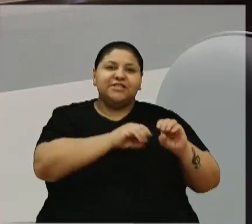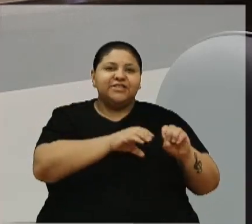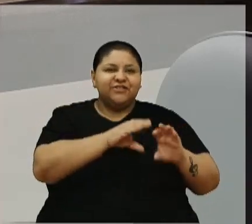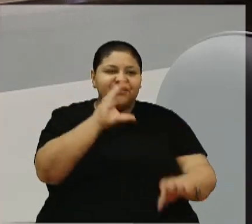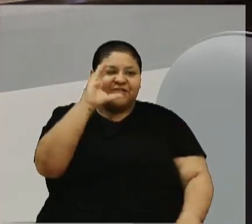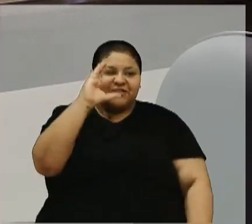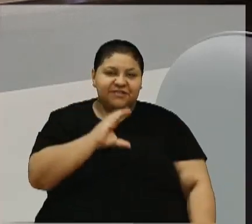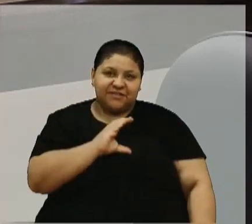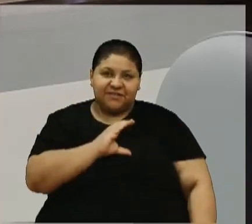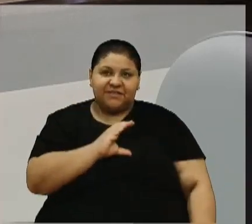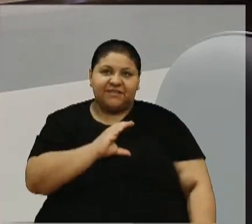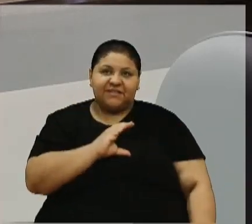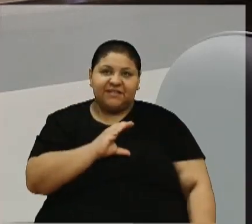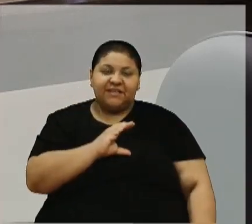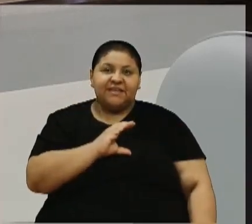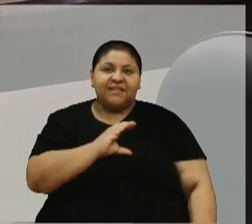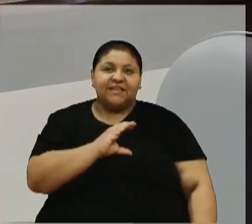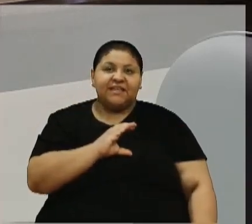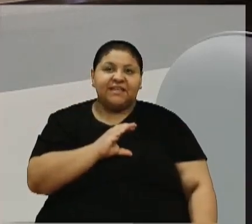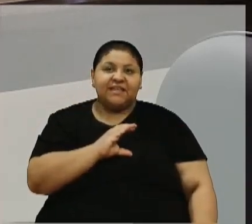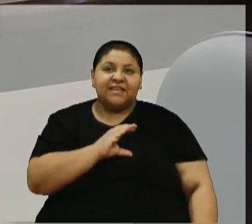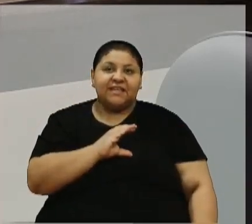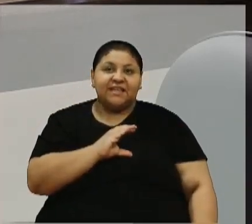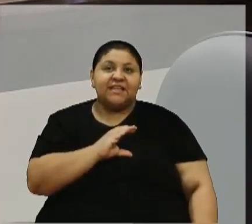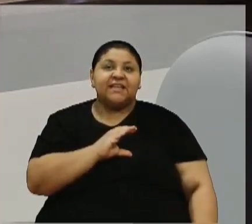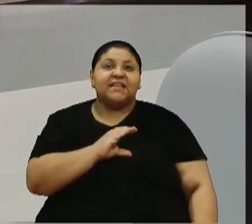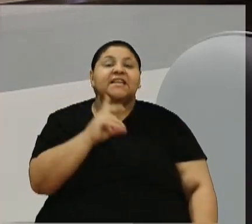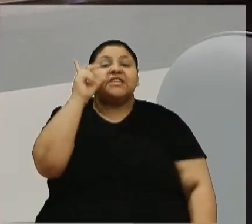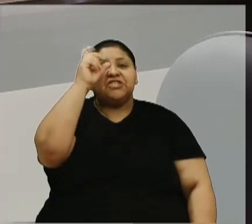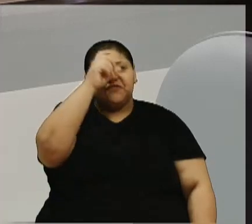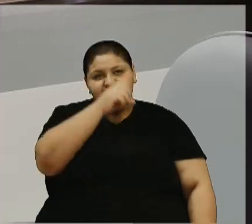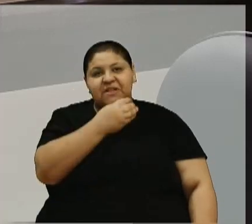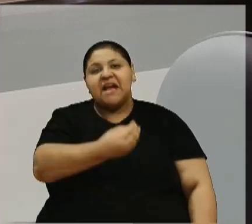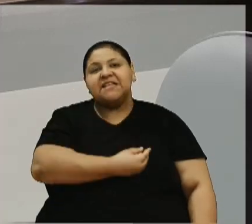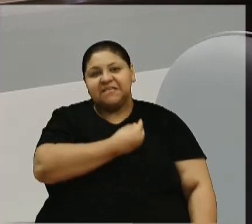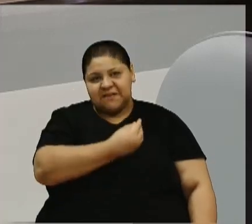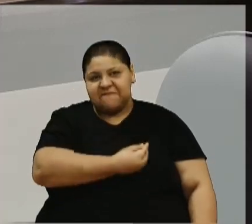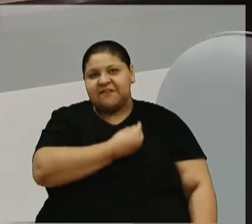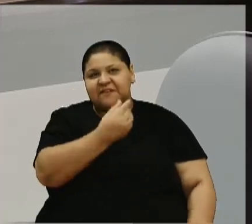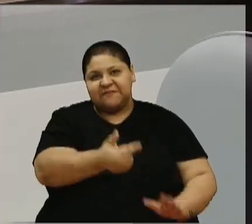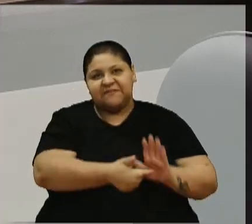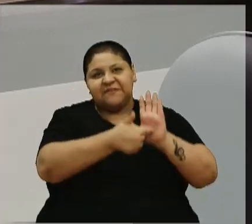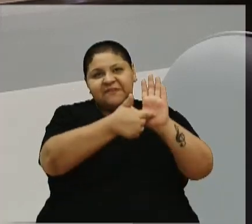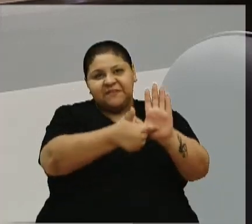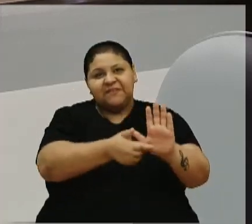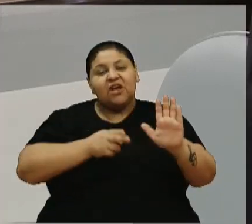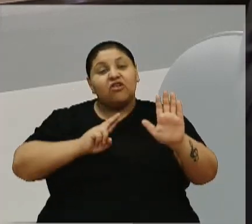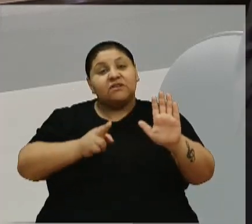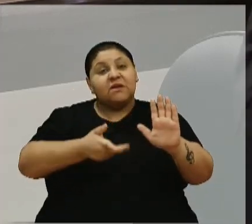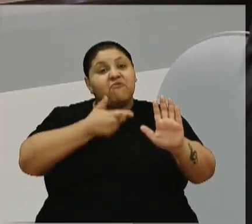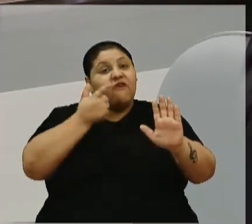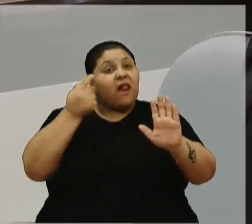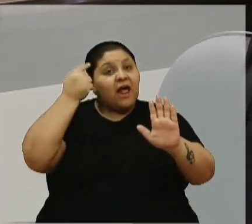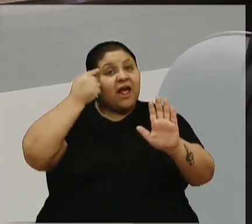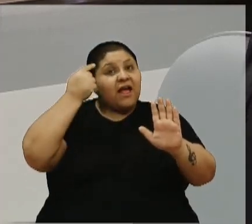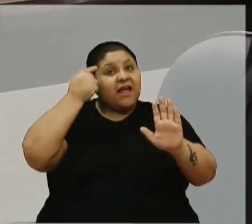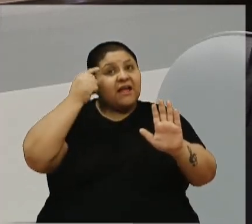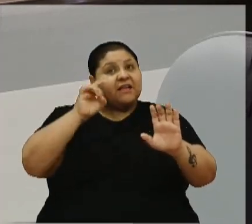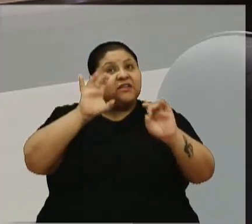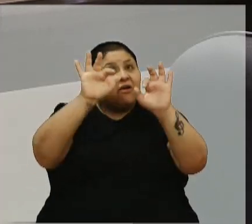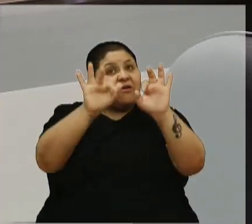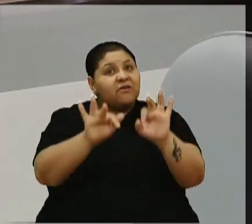a gente fala aqui de brincadeira, né? Mas é obstáculos que a vida nos impõe. Eu sempre digo e penso, só para